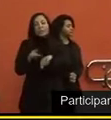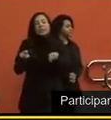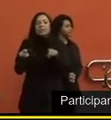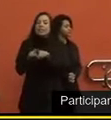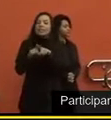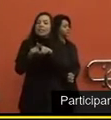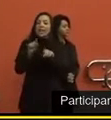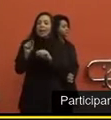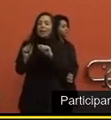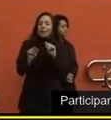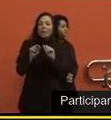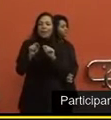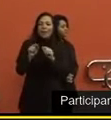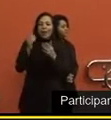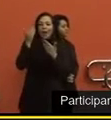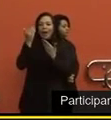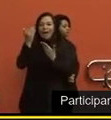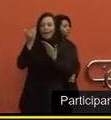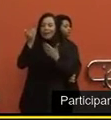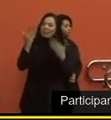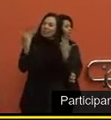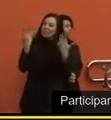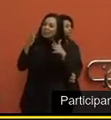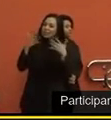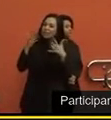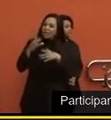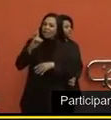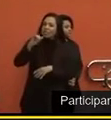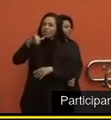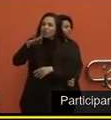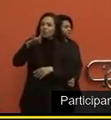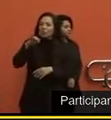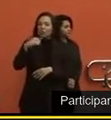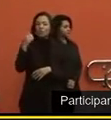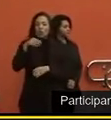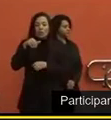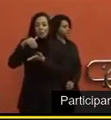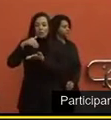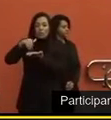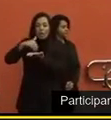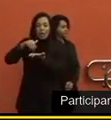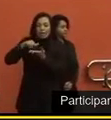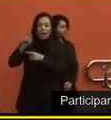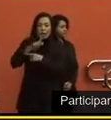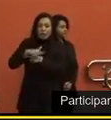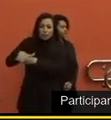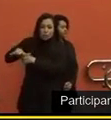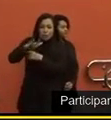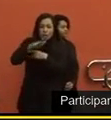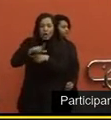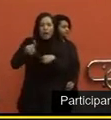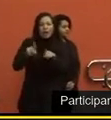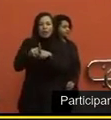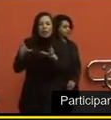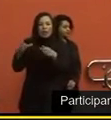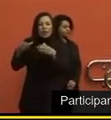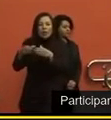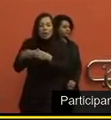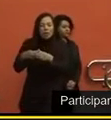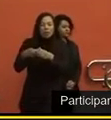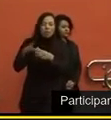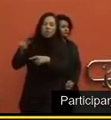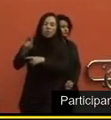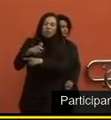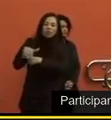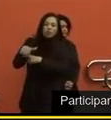também agradecer e parabenizar o Dimitris Gonçalves, nosso secretário-geral, e toda a equipe da Secretaria-Geral